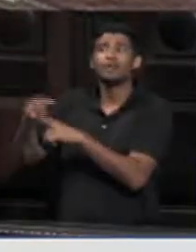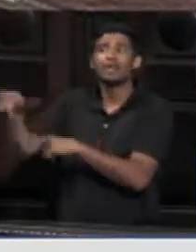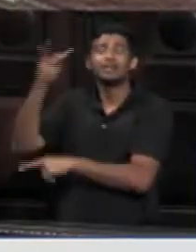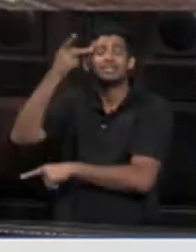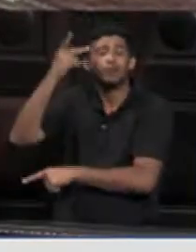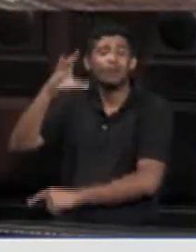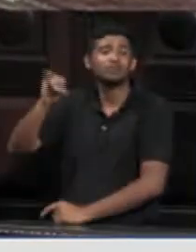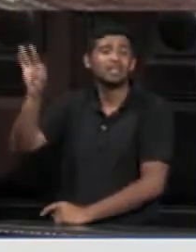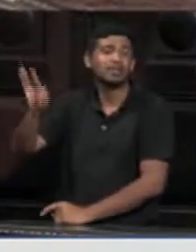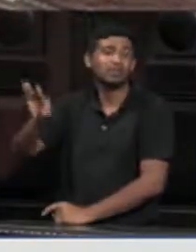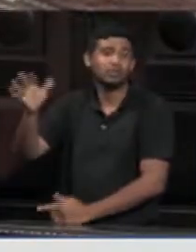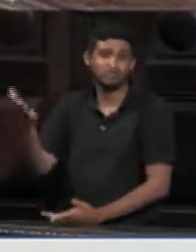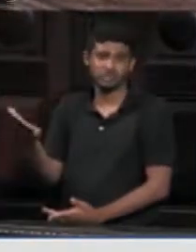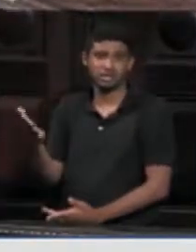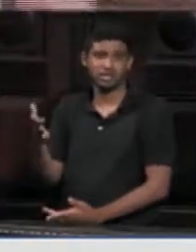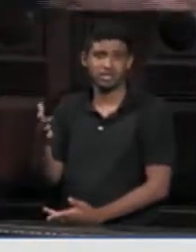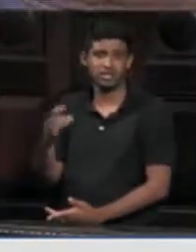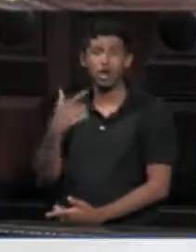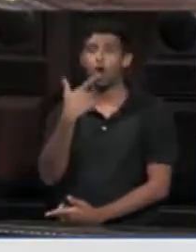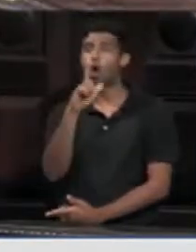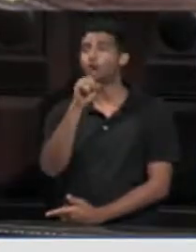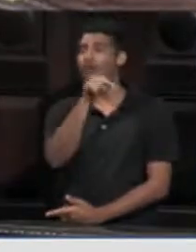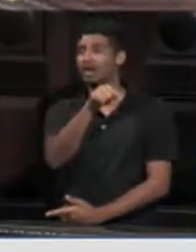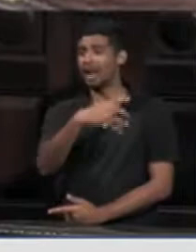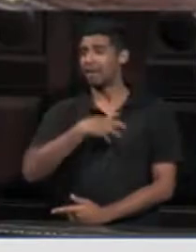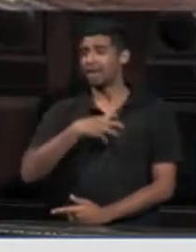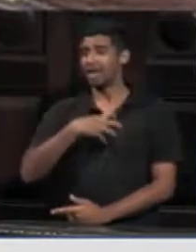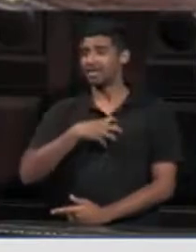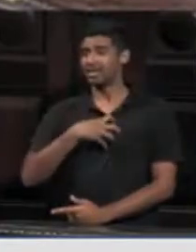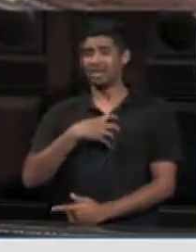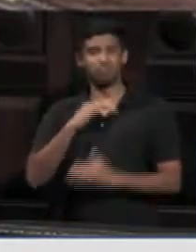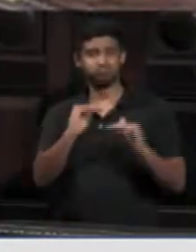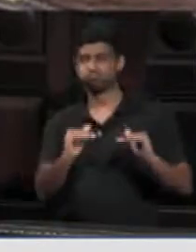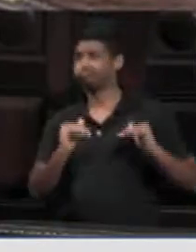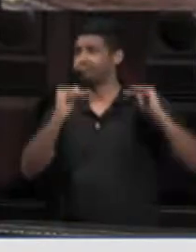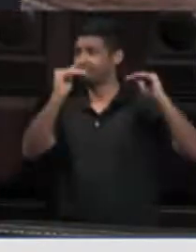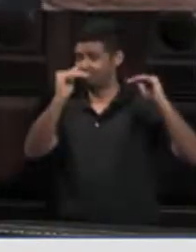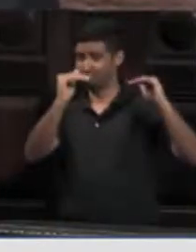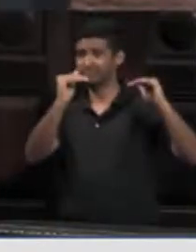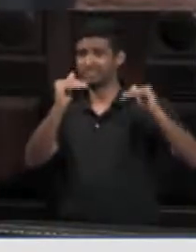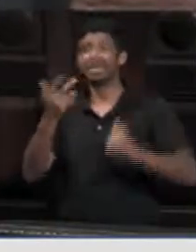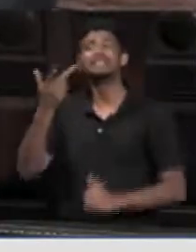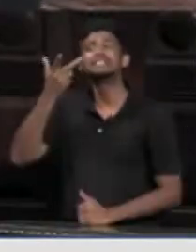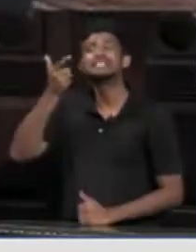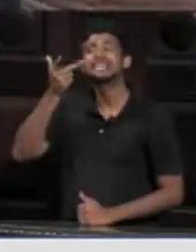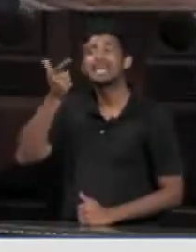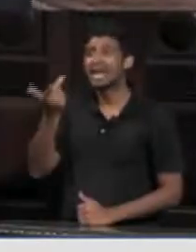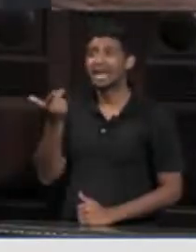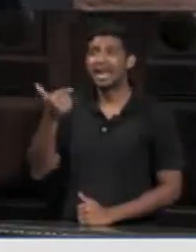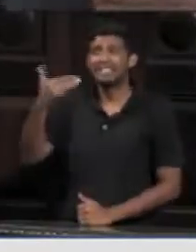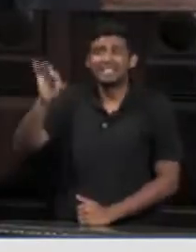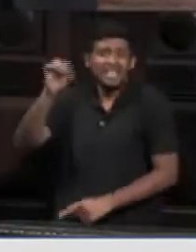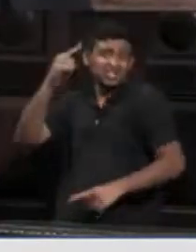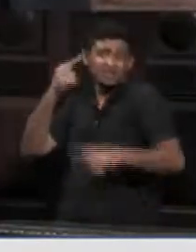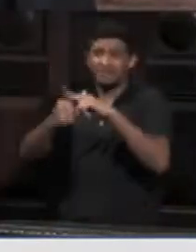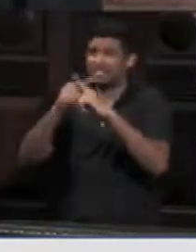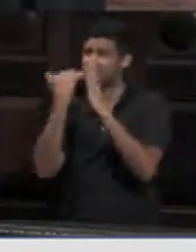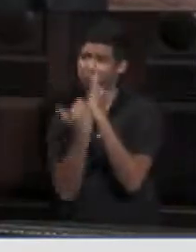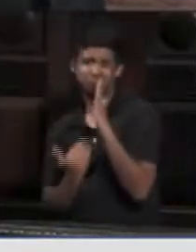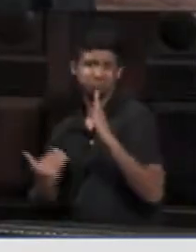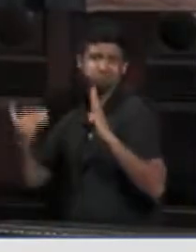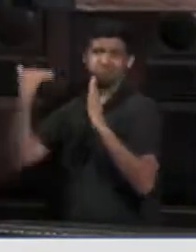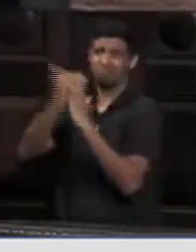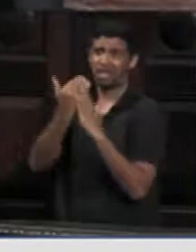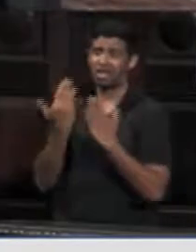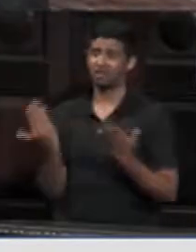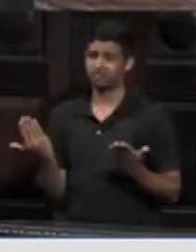contrapartida. Bahia está mais avançado do que nós. O Ceará está 10 vezes mais na frente do que